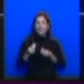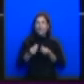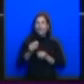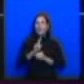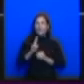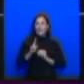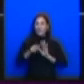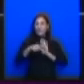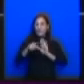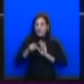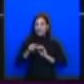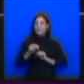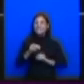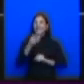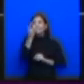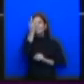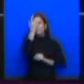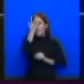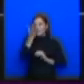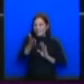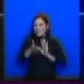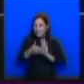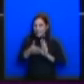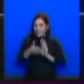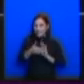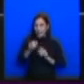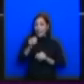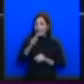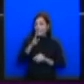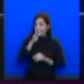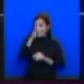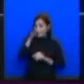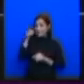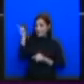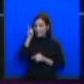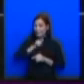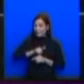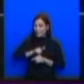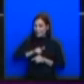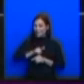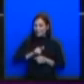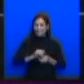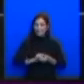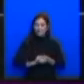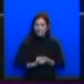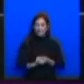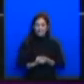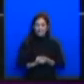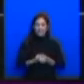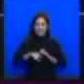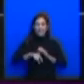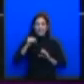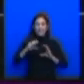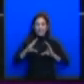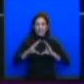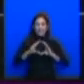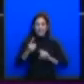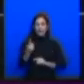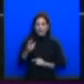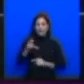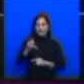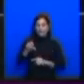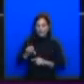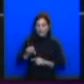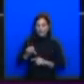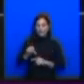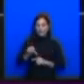próprio nome diz, a Loto Fácil é fácil de apostar e principalmente de ganhar. Mais um número sorteado, 19.